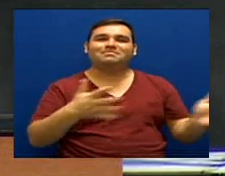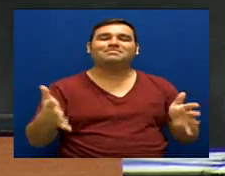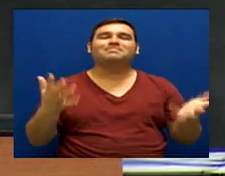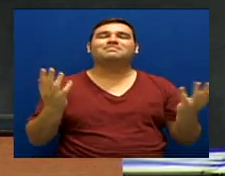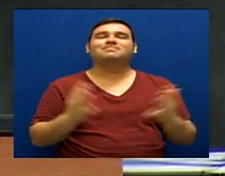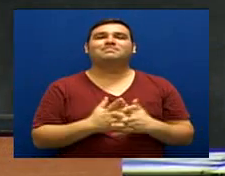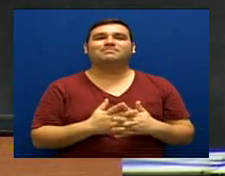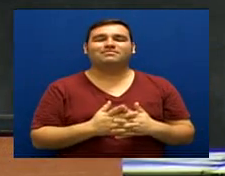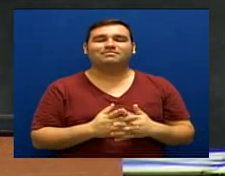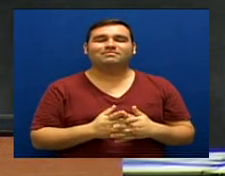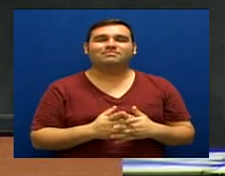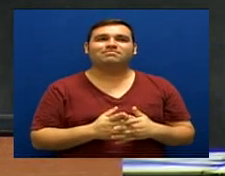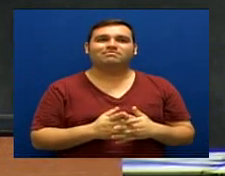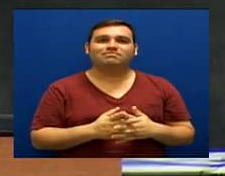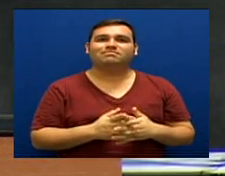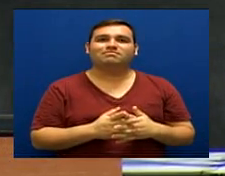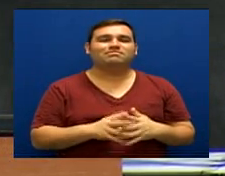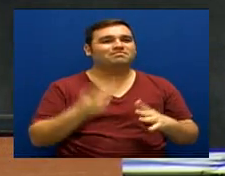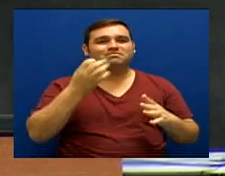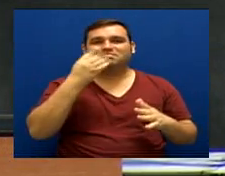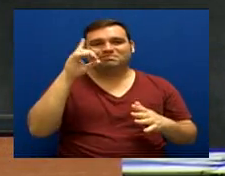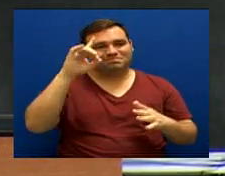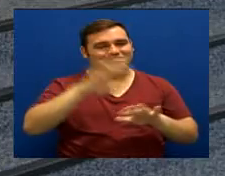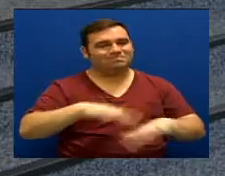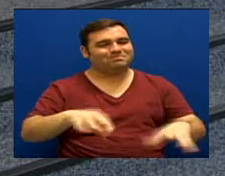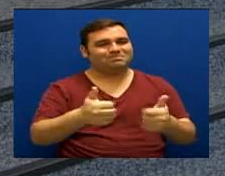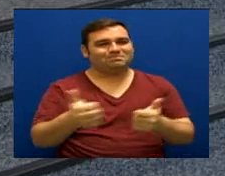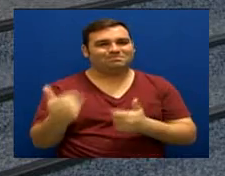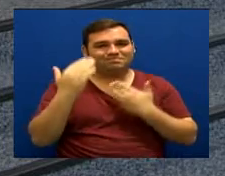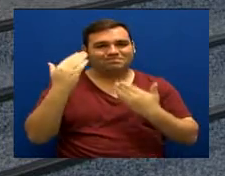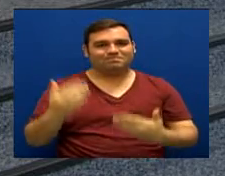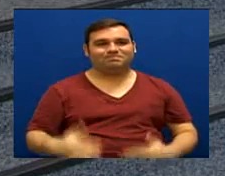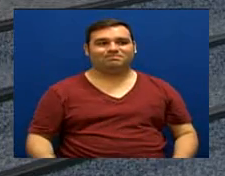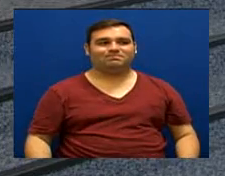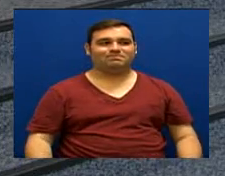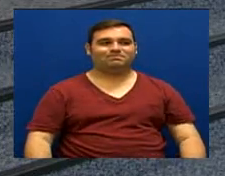e atribuía todos muito obrigado